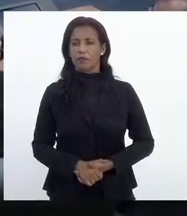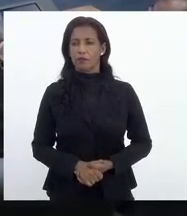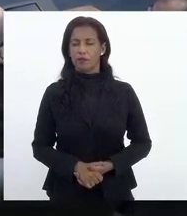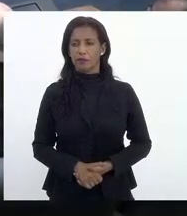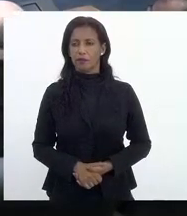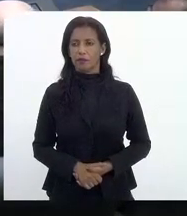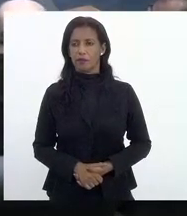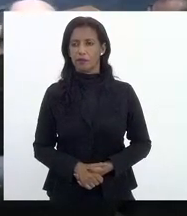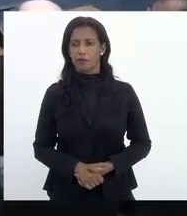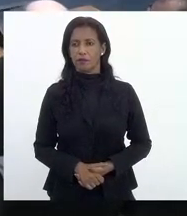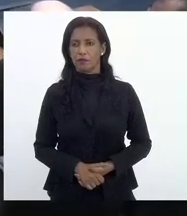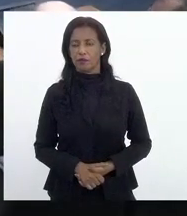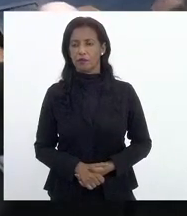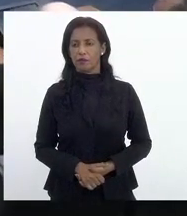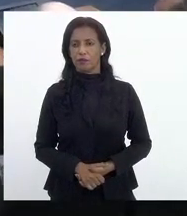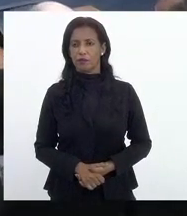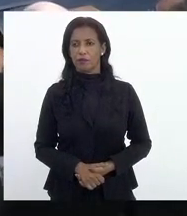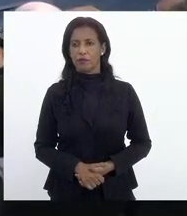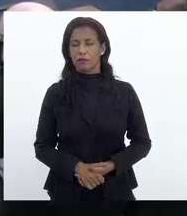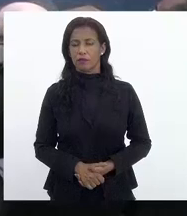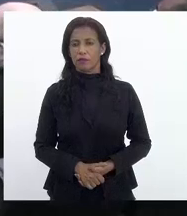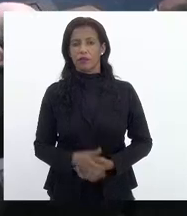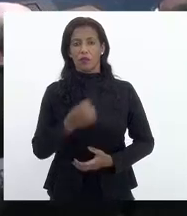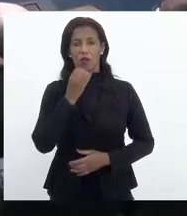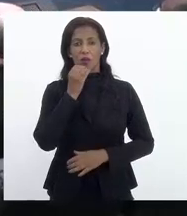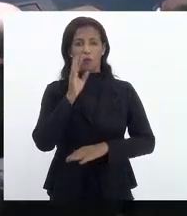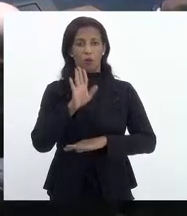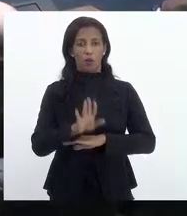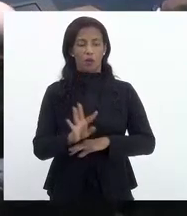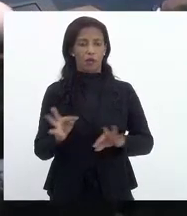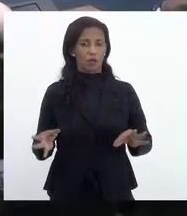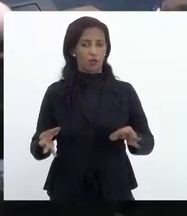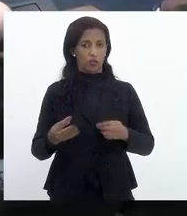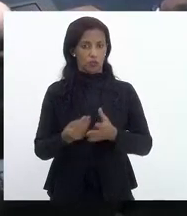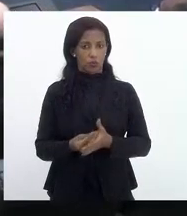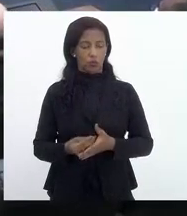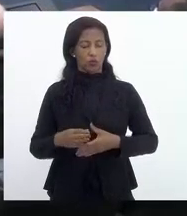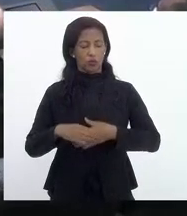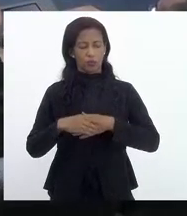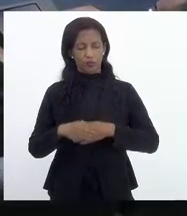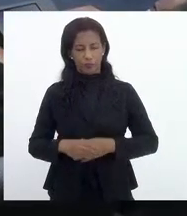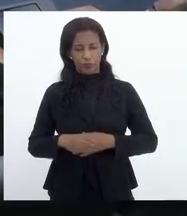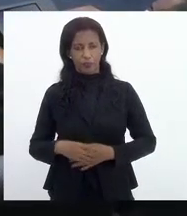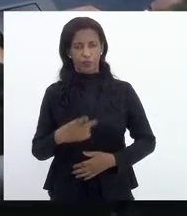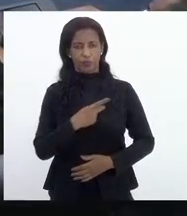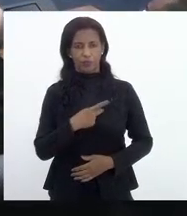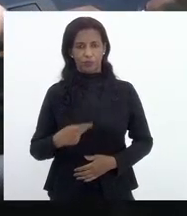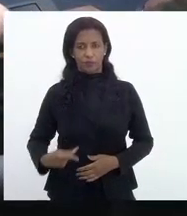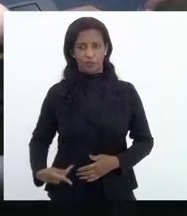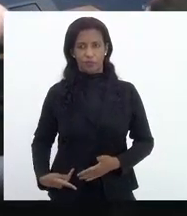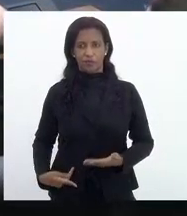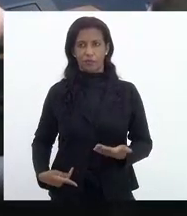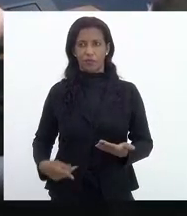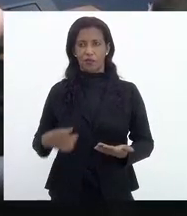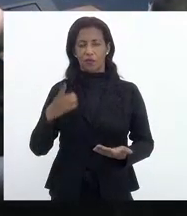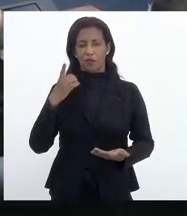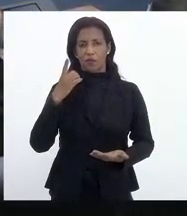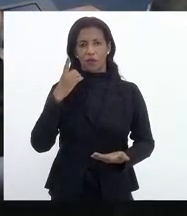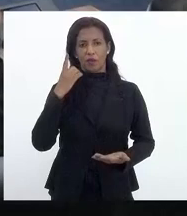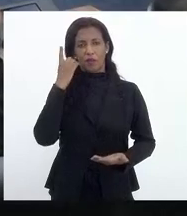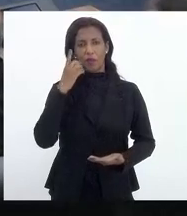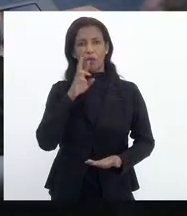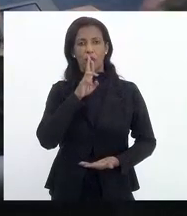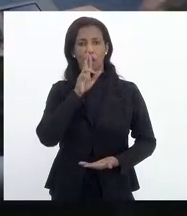Oi boa tarde a todos complemento ao senhor presidente na figura do seu Deputado Rodrigo